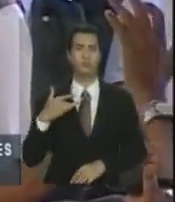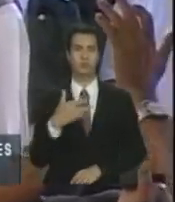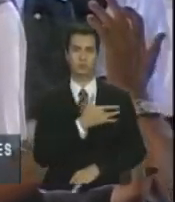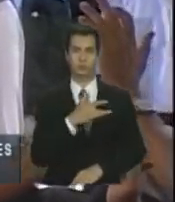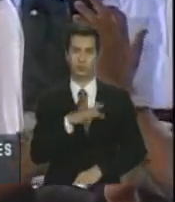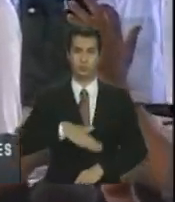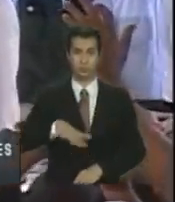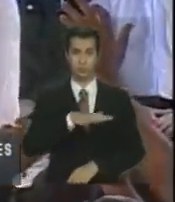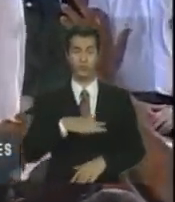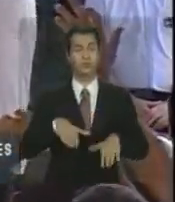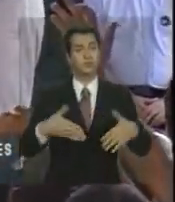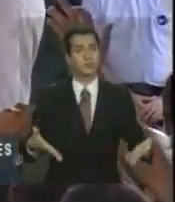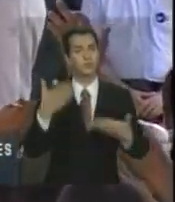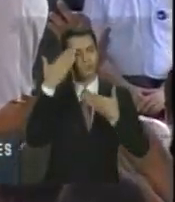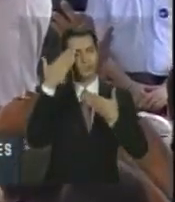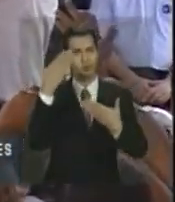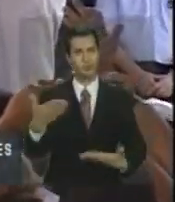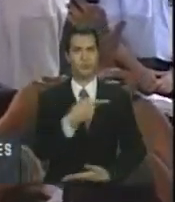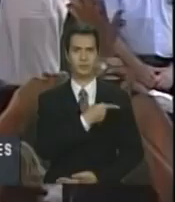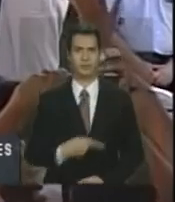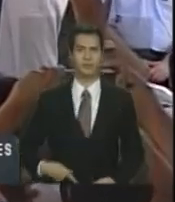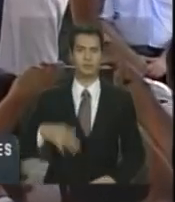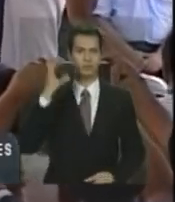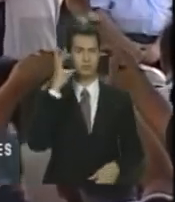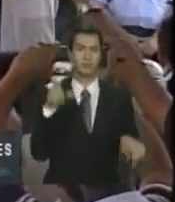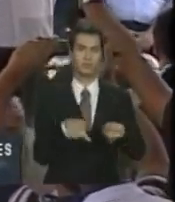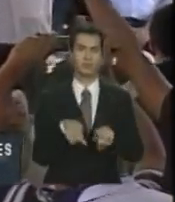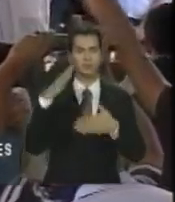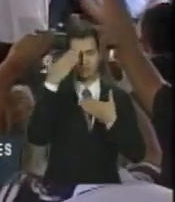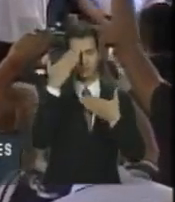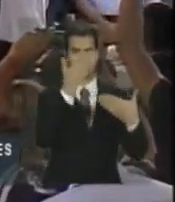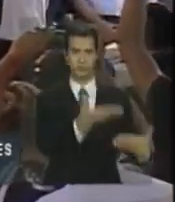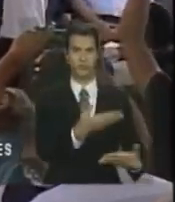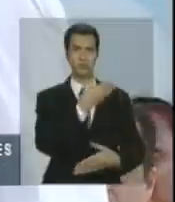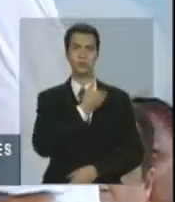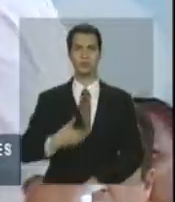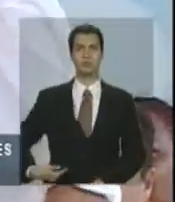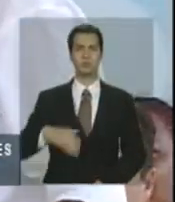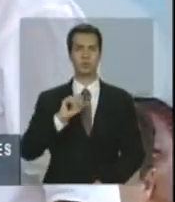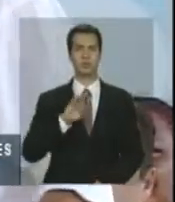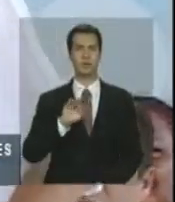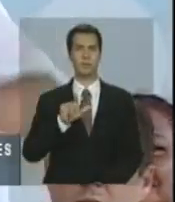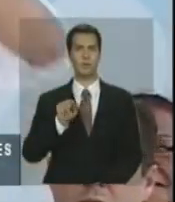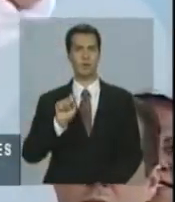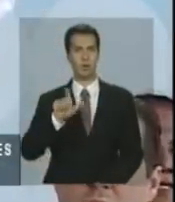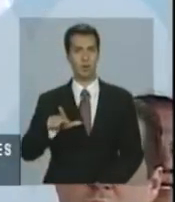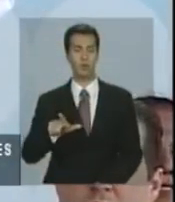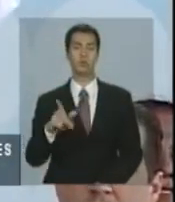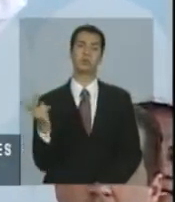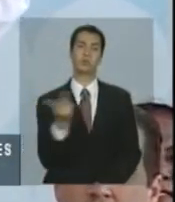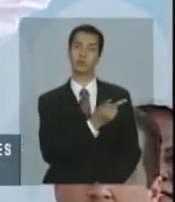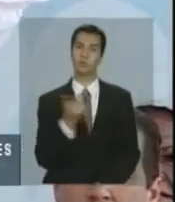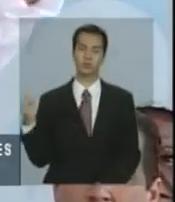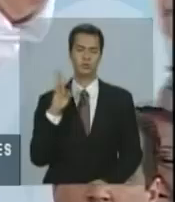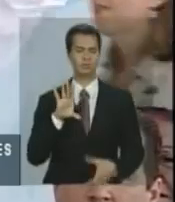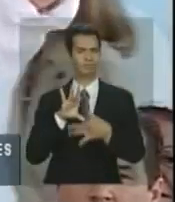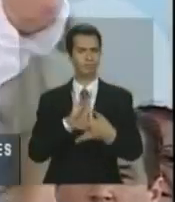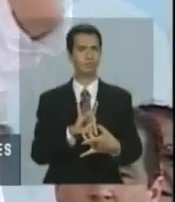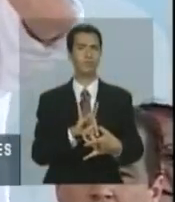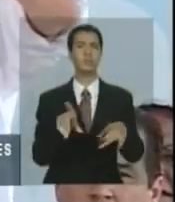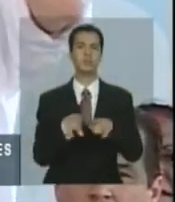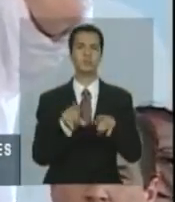Então, o meu muito obrigado à presidenta Dilma, o meu muito obrigado a esse parceiro Cabral, a esses dois parceiros. Queria agradecer a cada